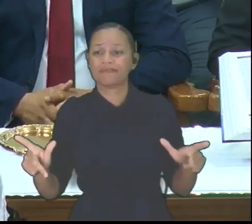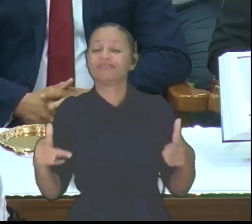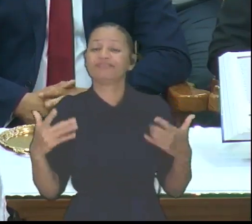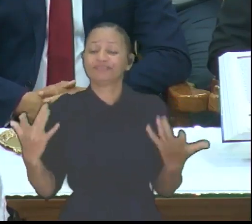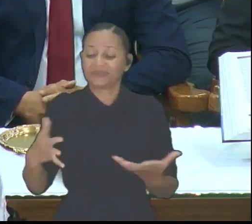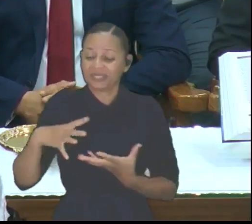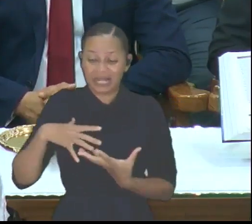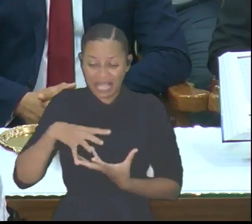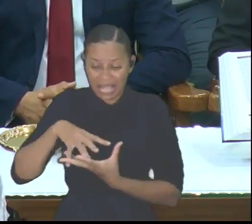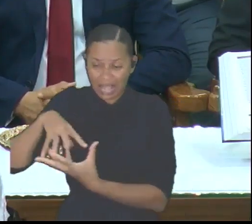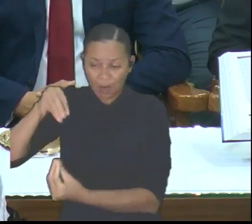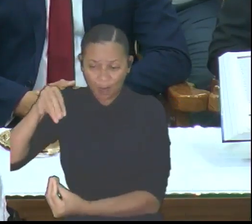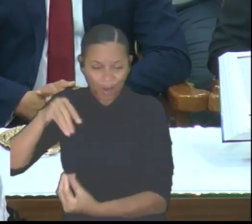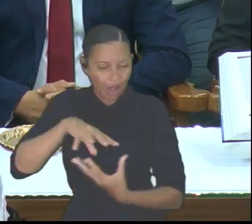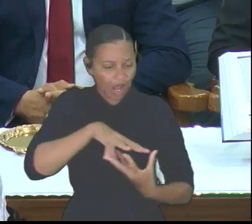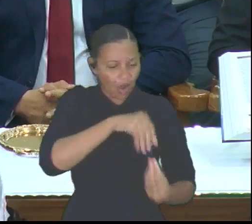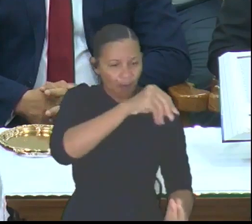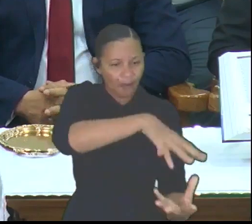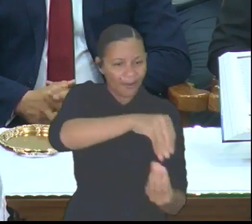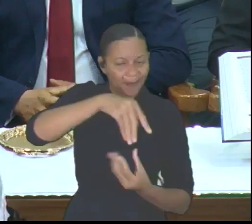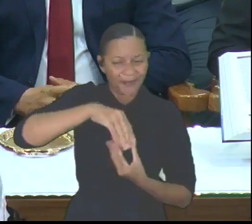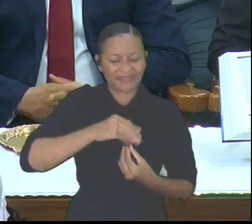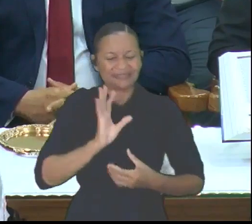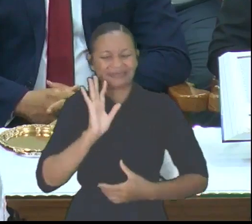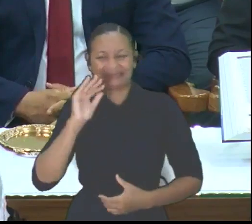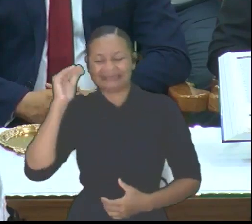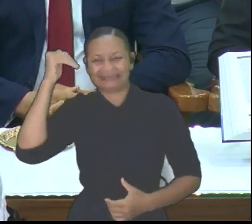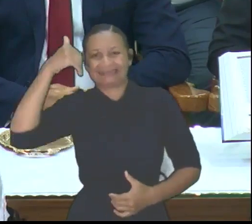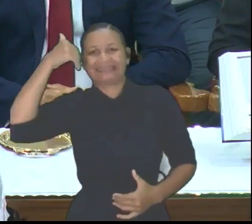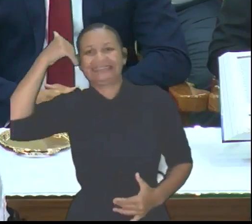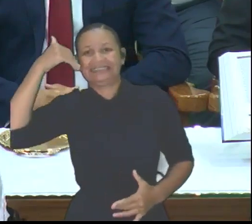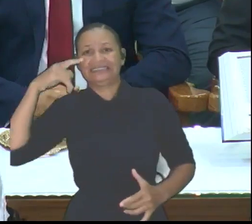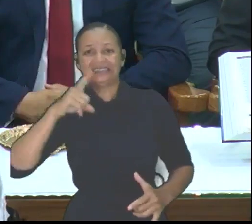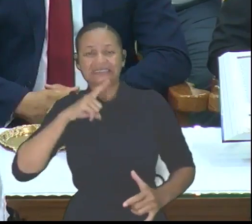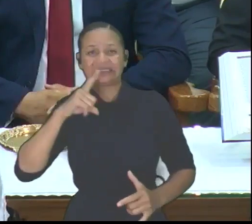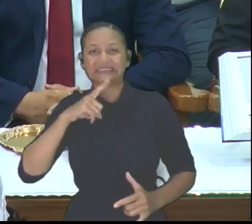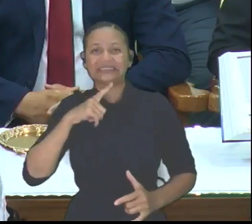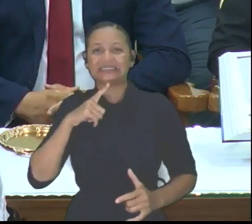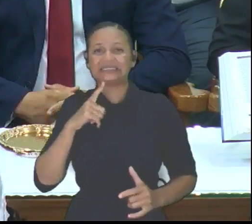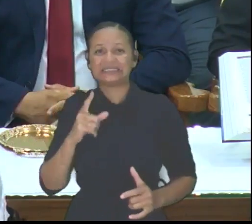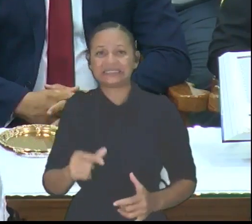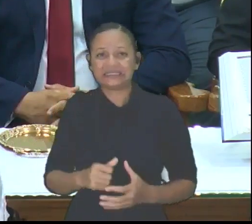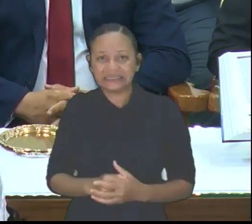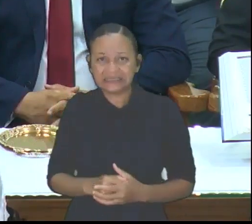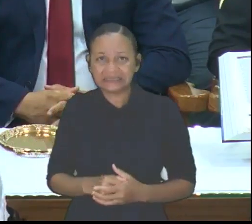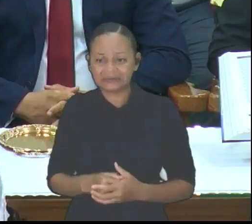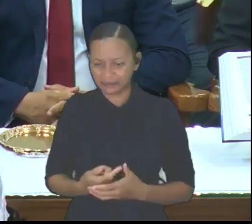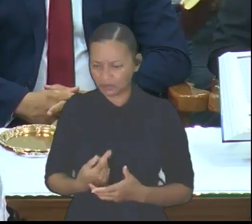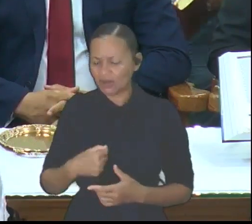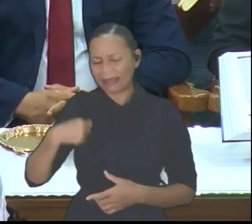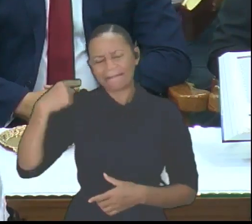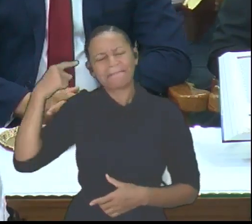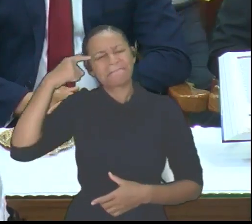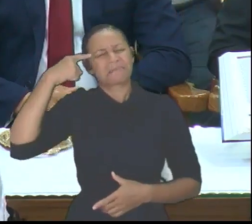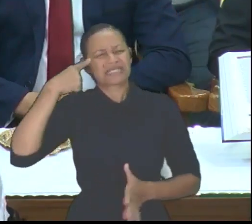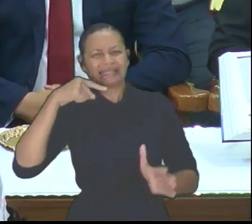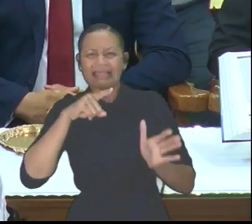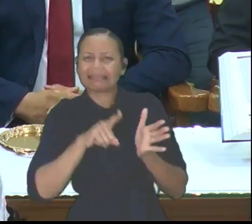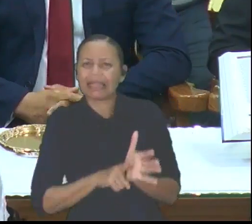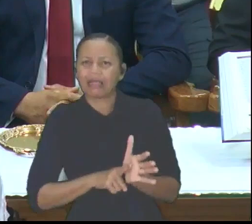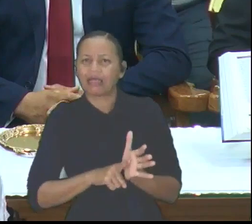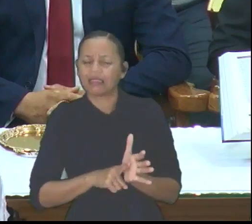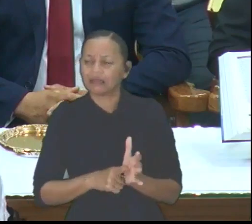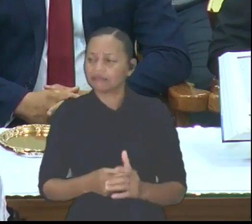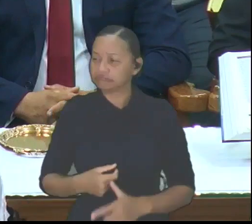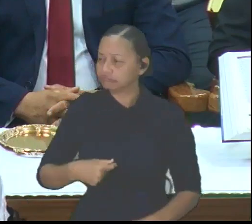da alma não só de Tomé, mas de muitos. Algo que nós podemos chamar como pessimismo. Alguém que